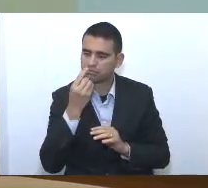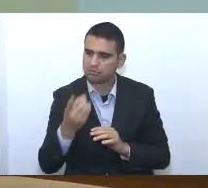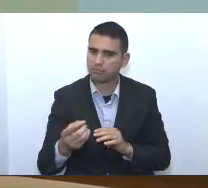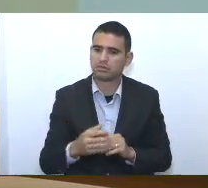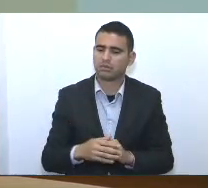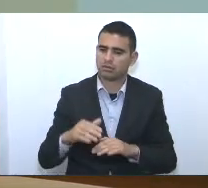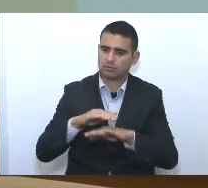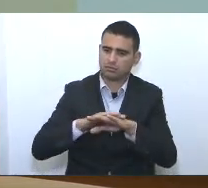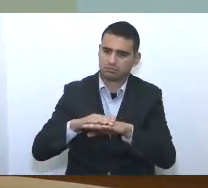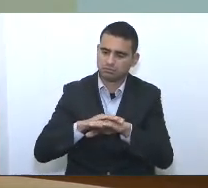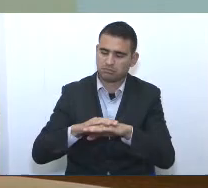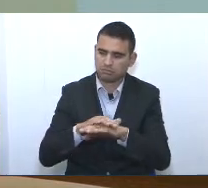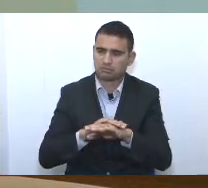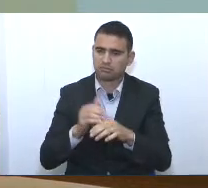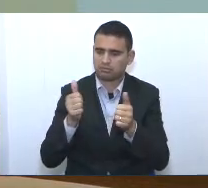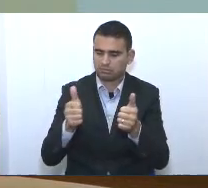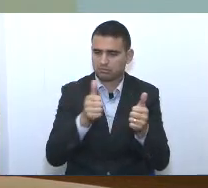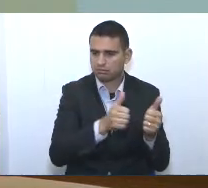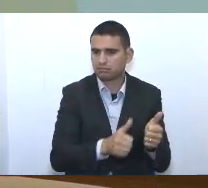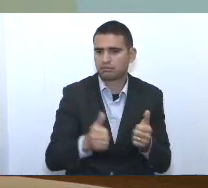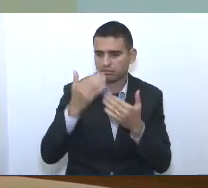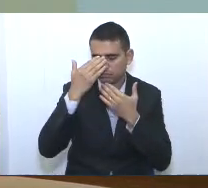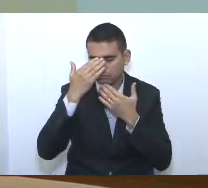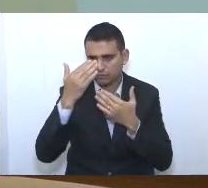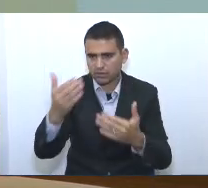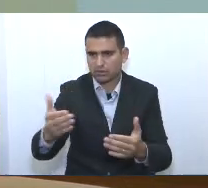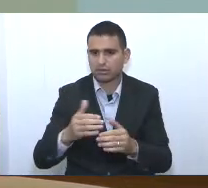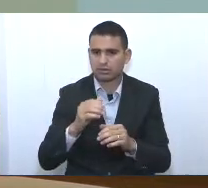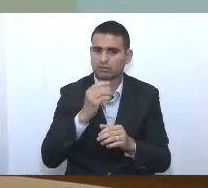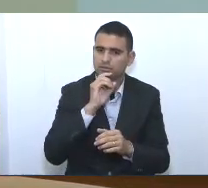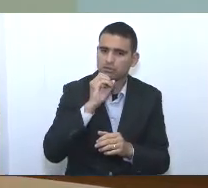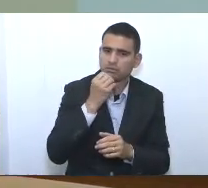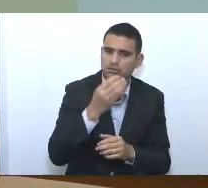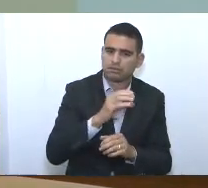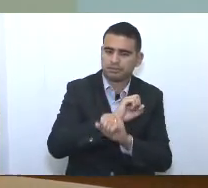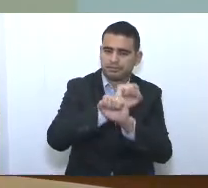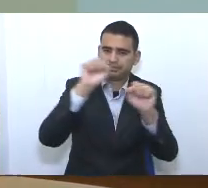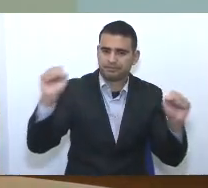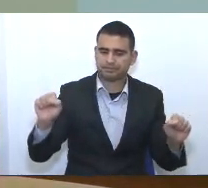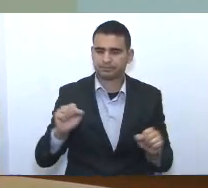gente sempre leva até a secretaria. Obrigado, um bom dia a todos.